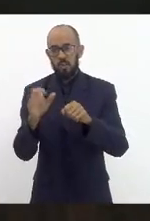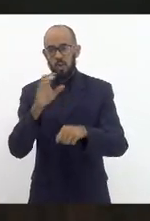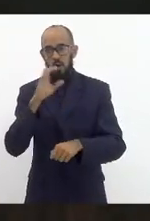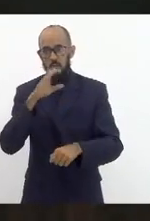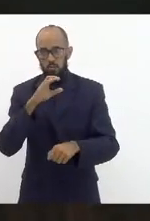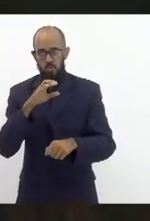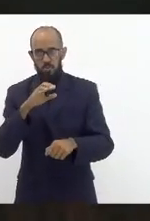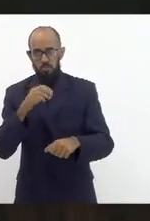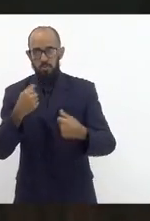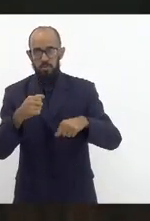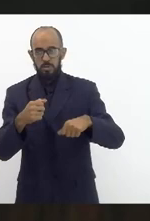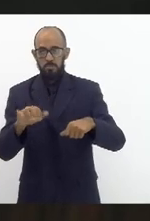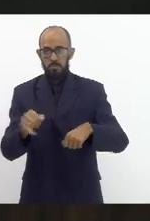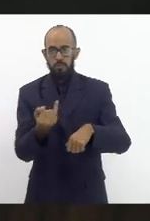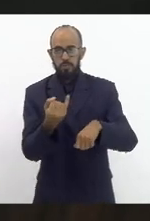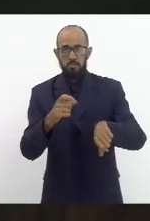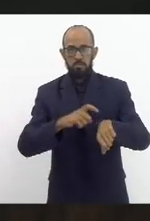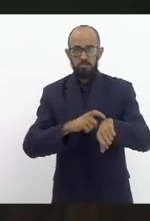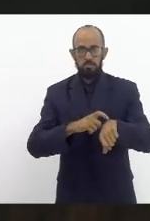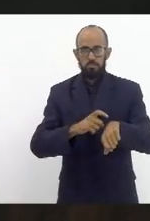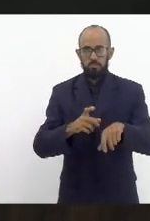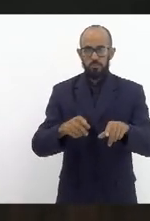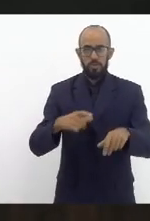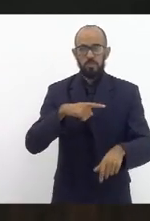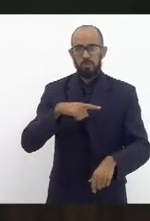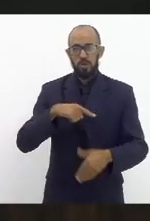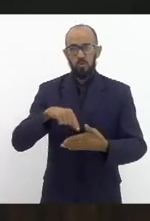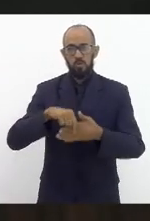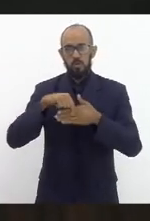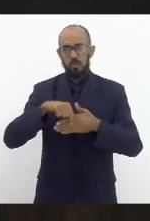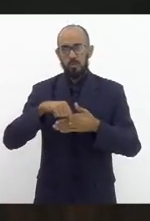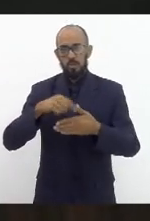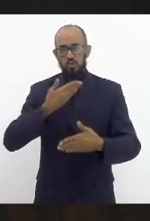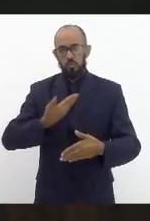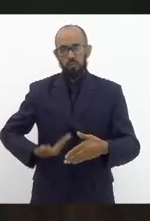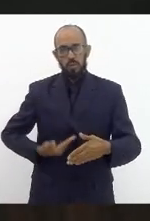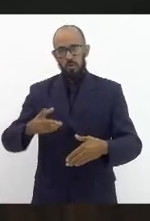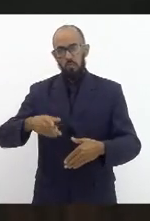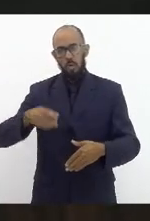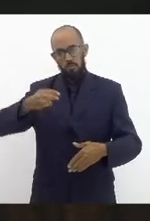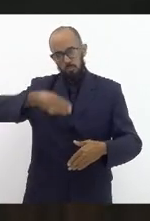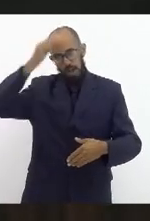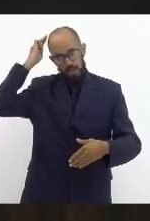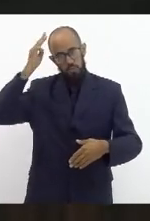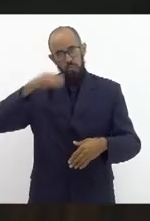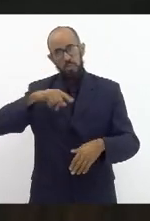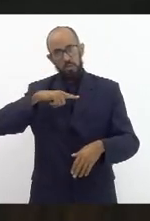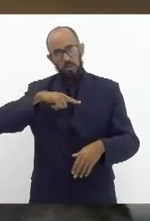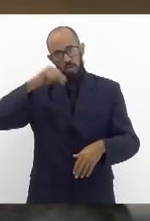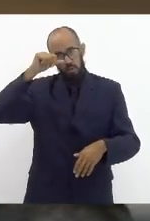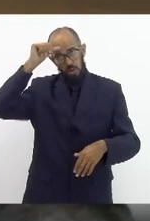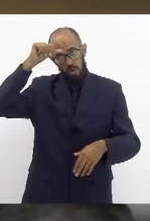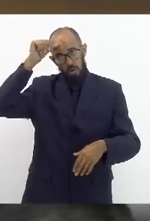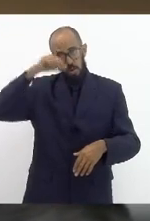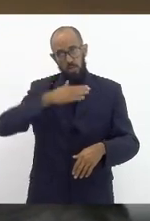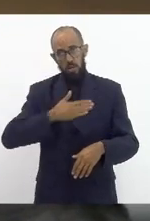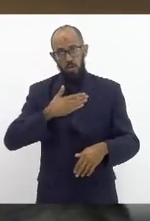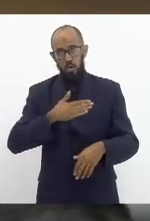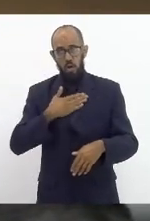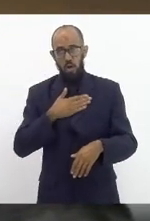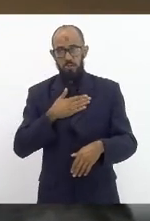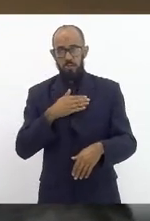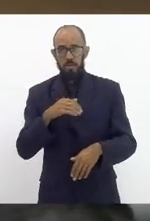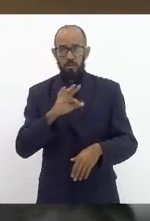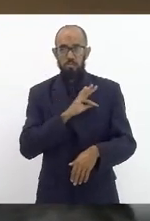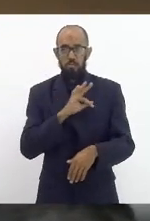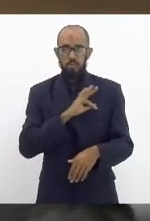o momento que a gente tem um líder de governo igual o Márcio. Tem que aproveitar o momento que tem o Cláudio Castro, que gosta da polícia.